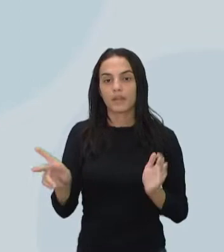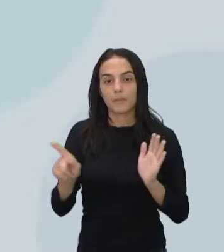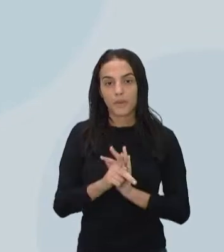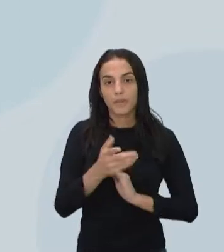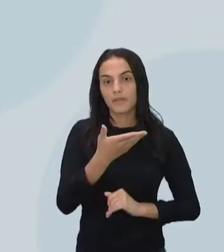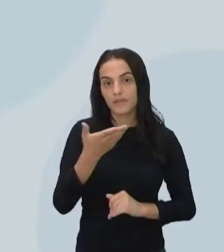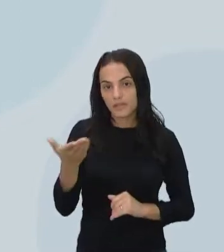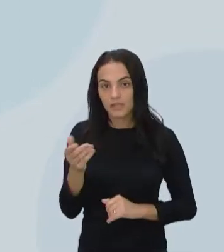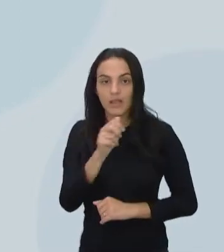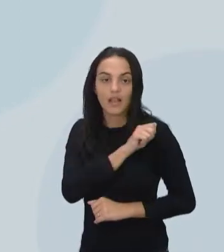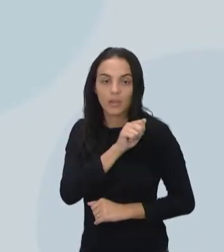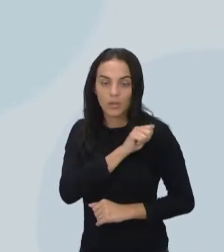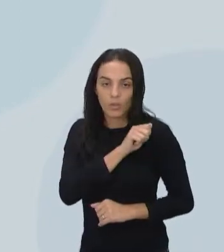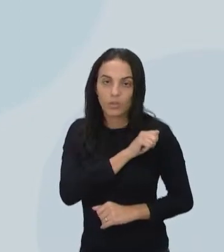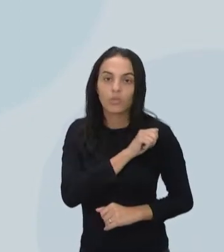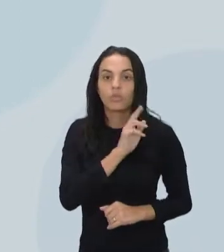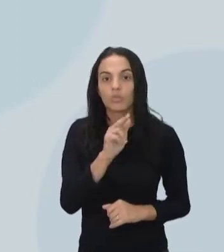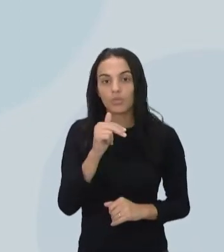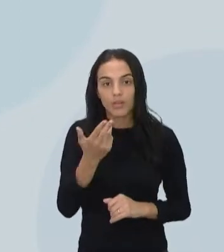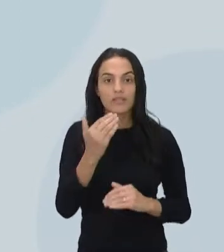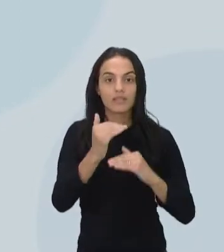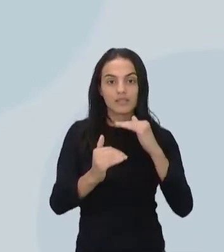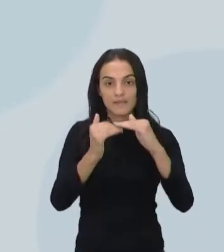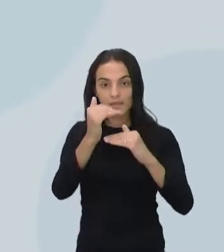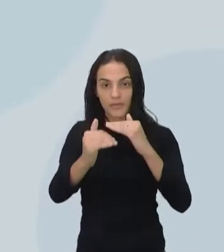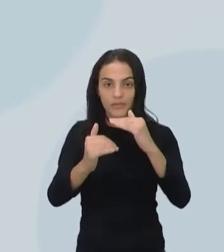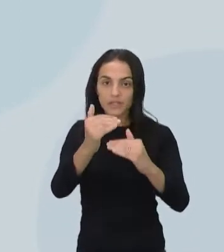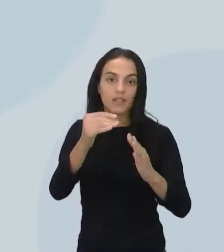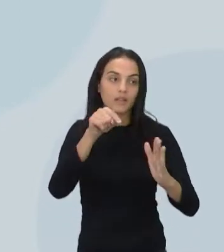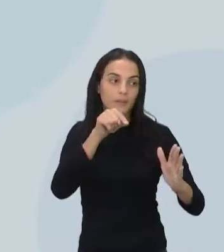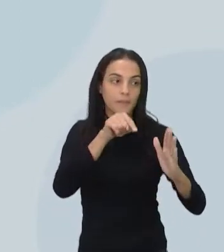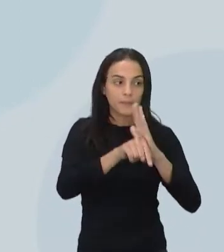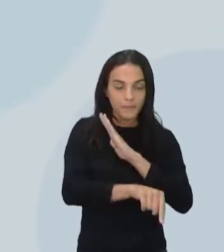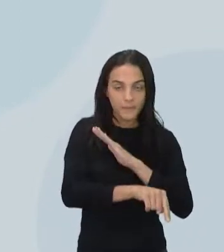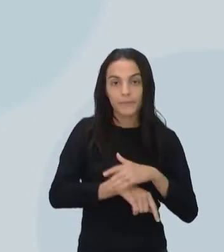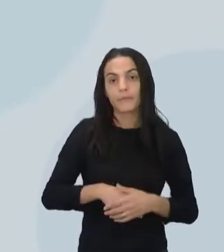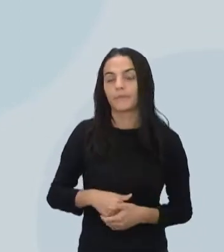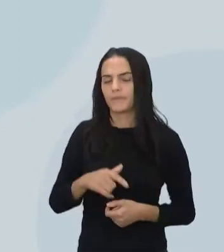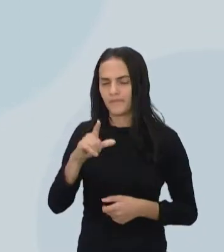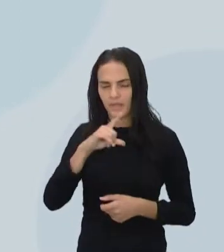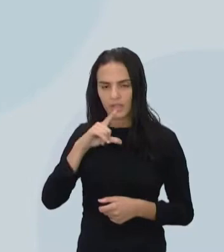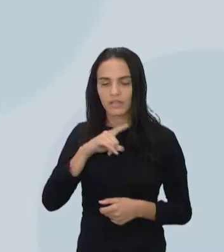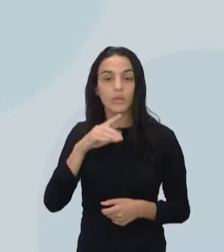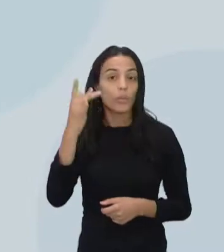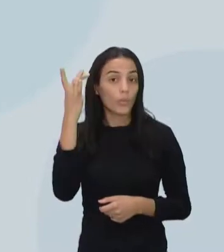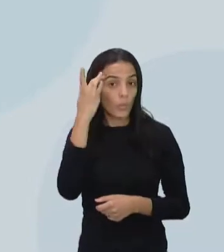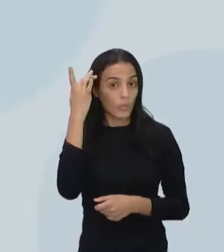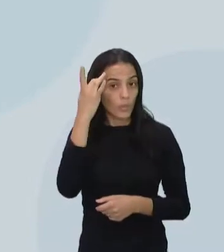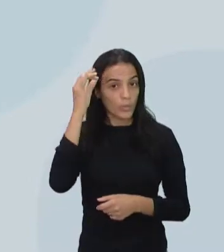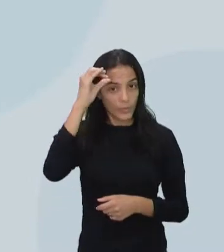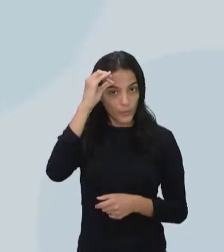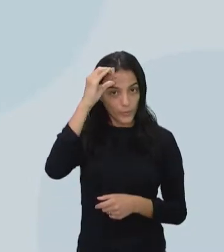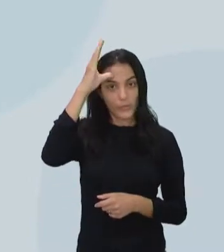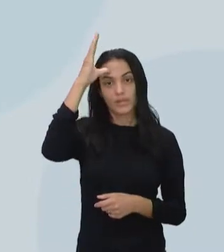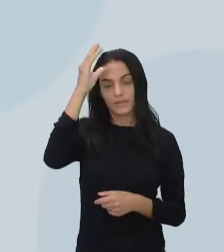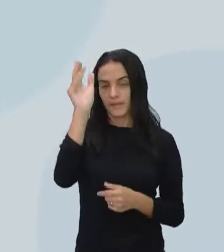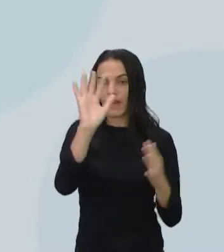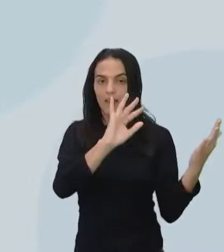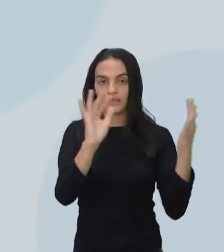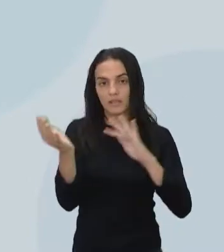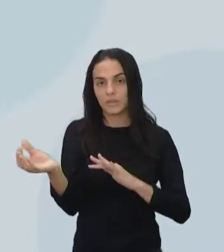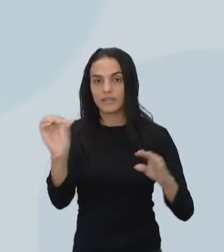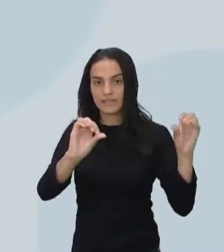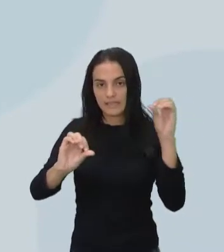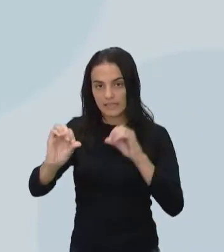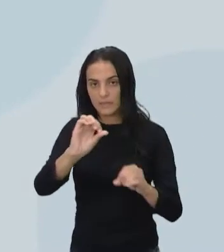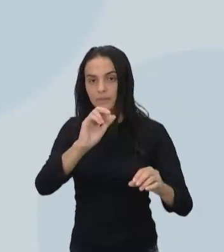que você, estudante, que está desenvolvendo esse aprofundamento, tenha conhecimento sobre a natureza química